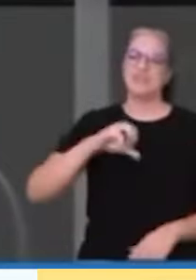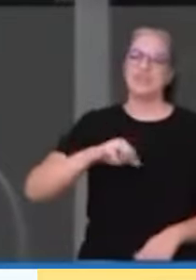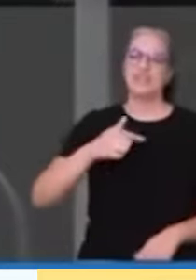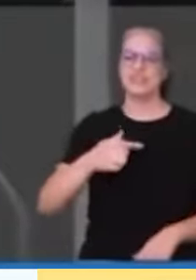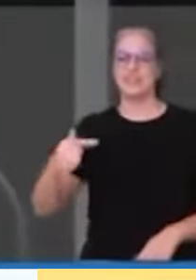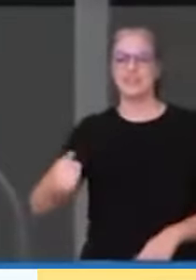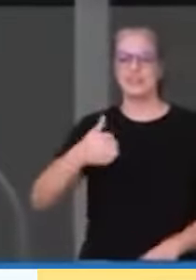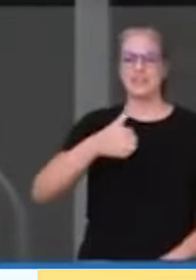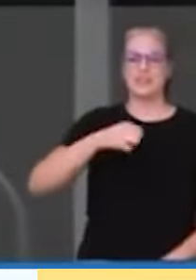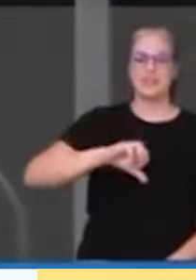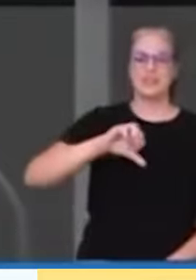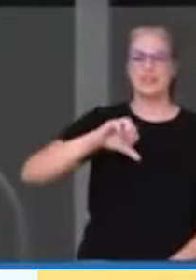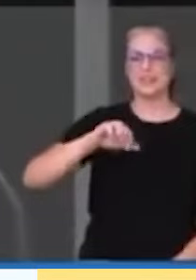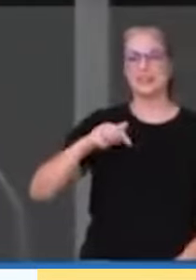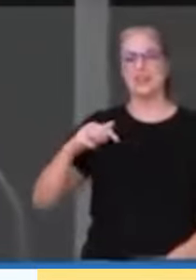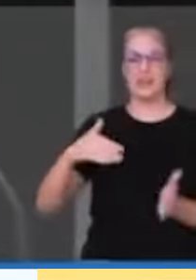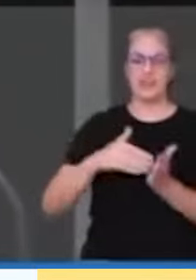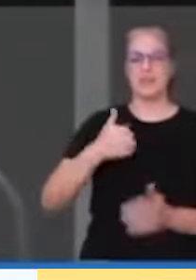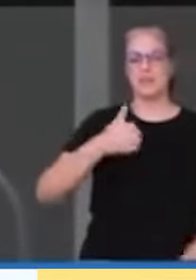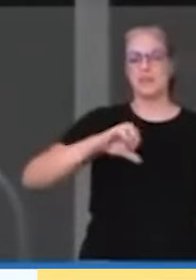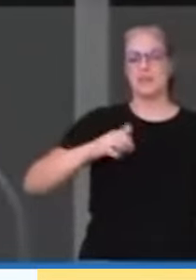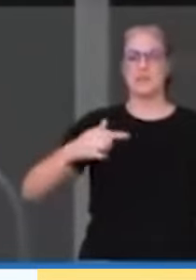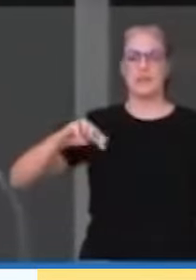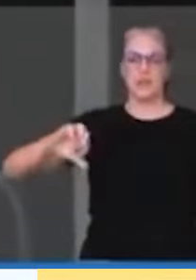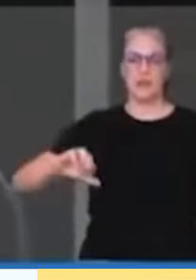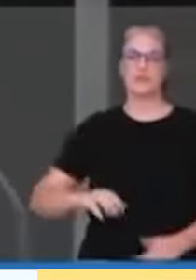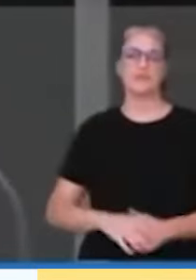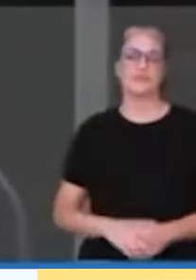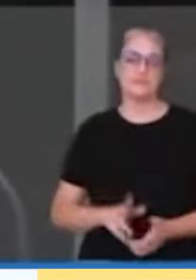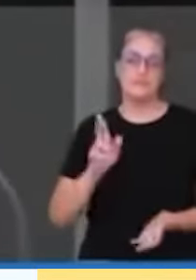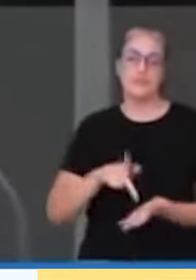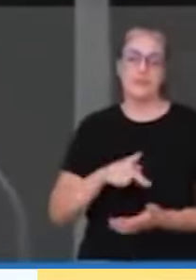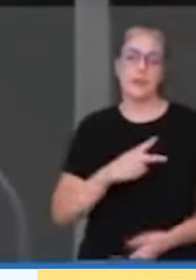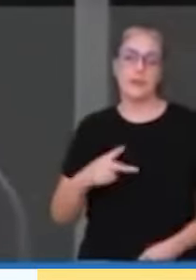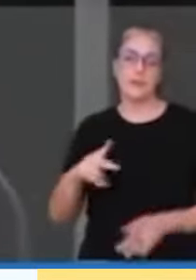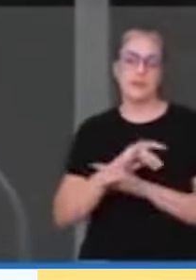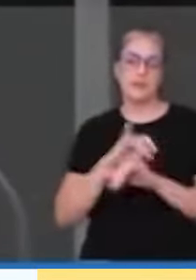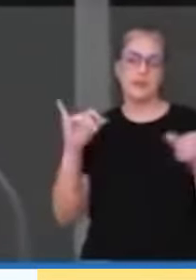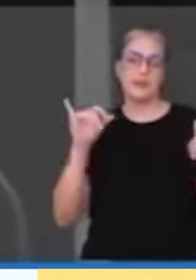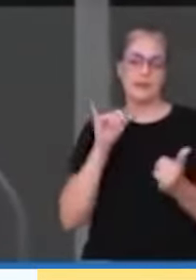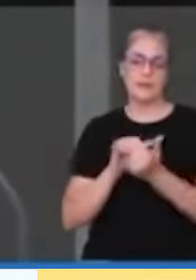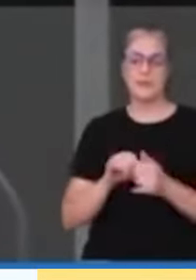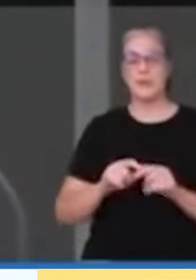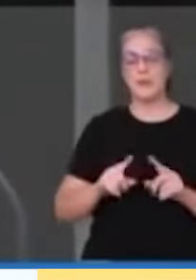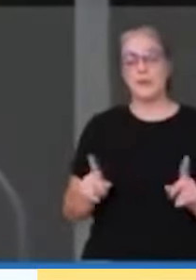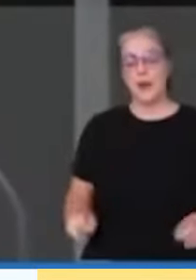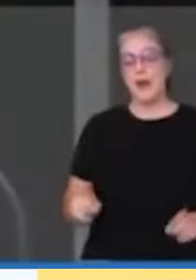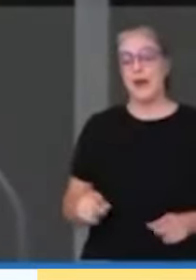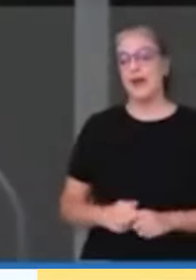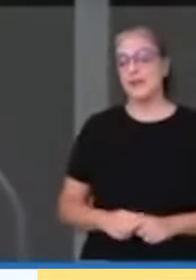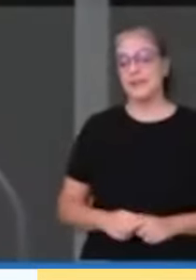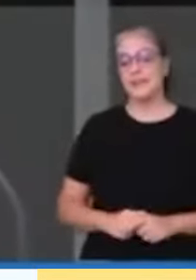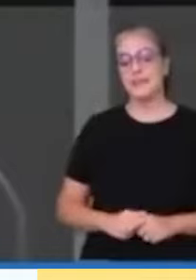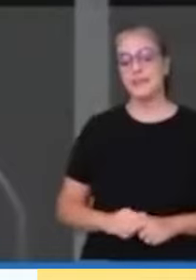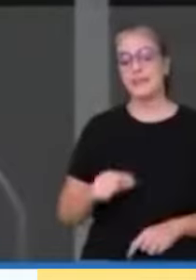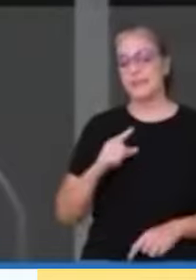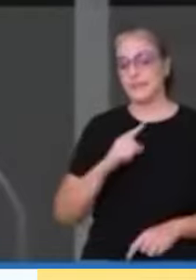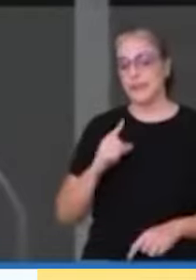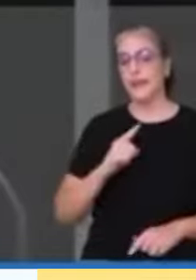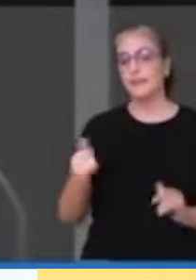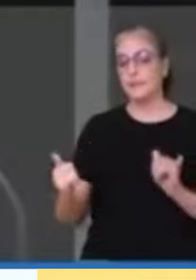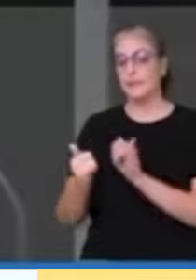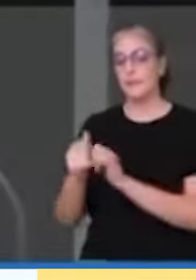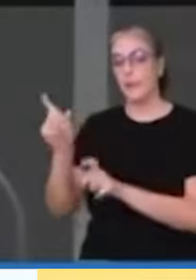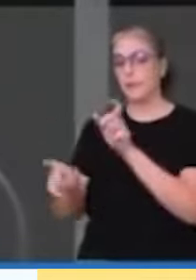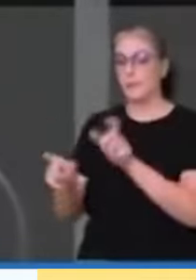78, 79, e de fato o então presidente decretou essa anistia, que acabou resvalando com anistia a torturadores, gente com o